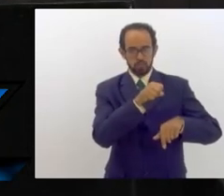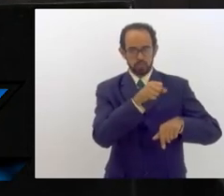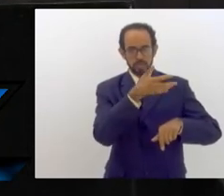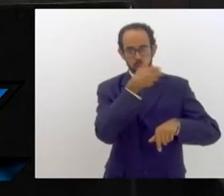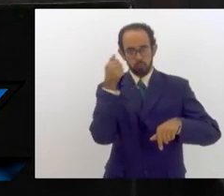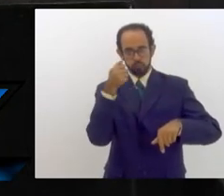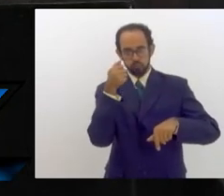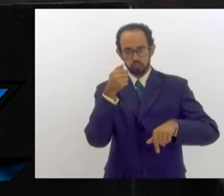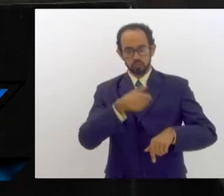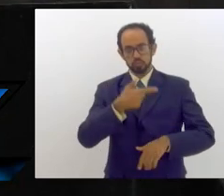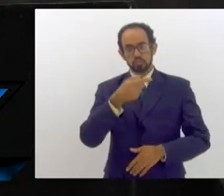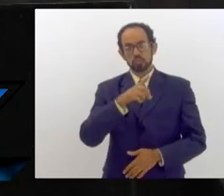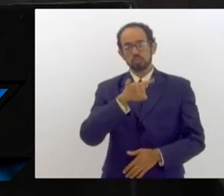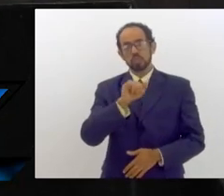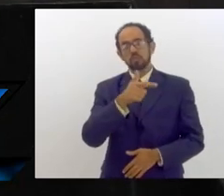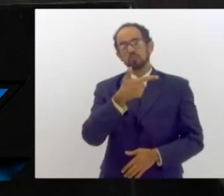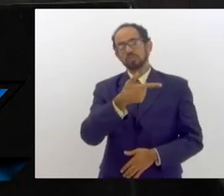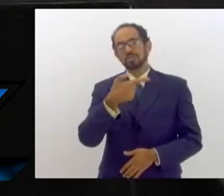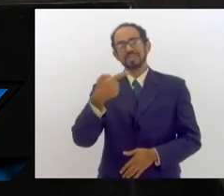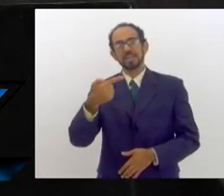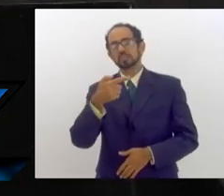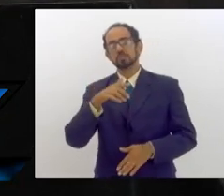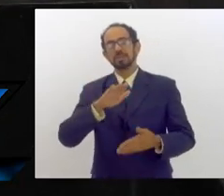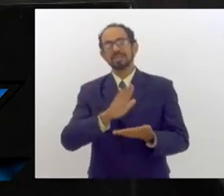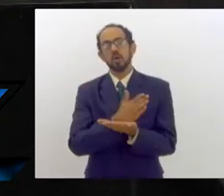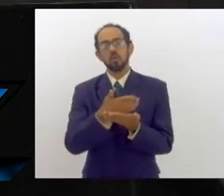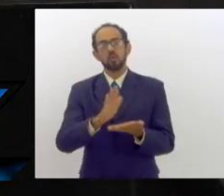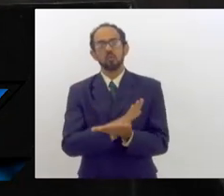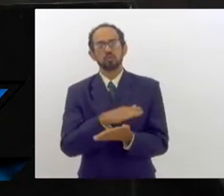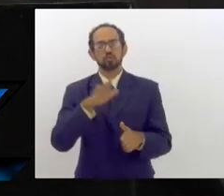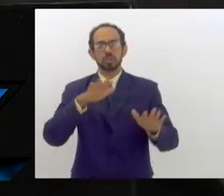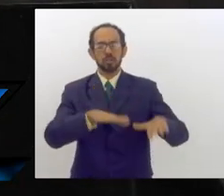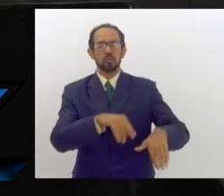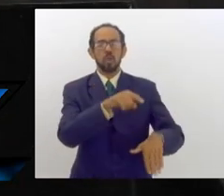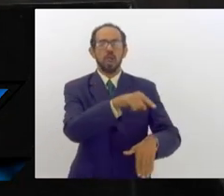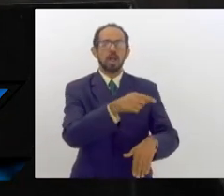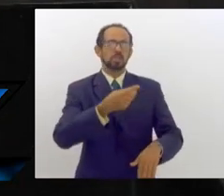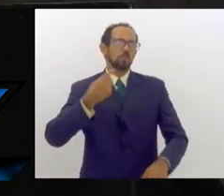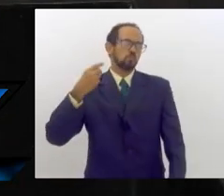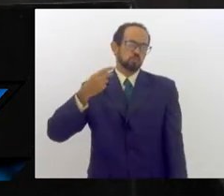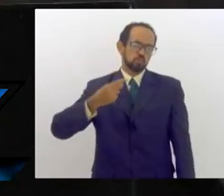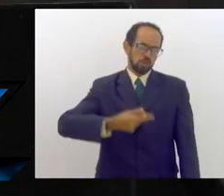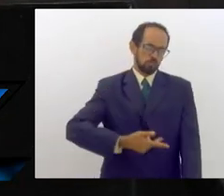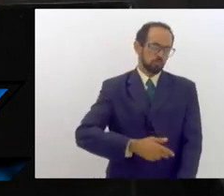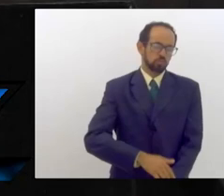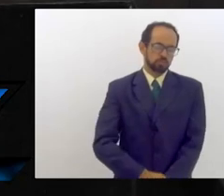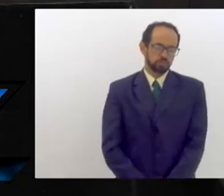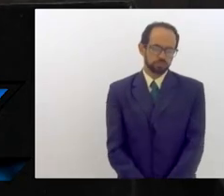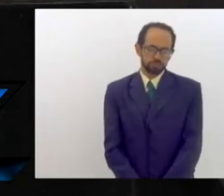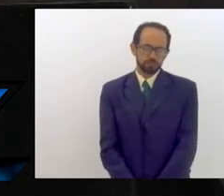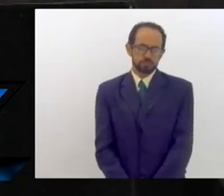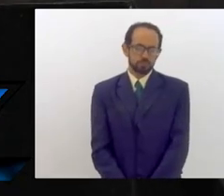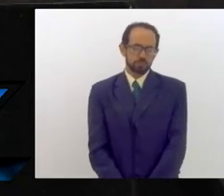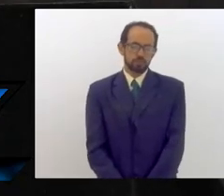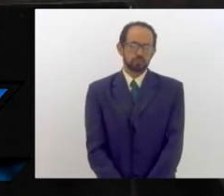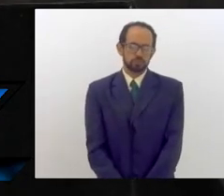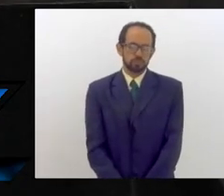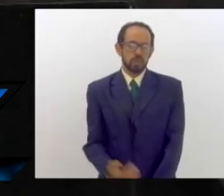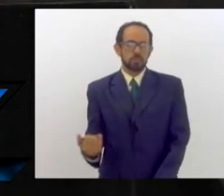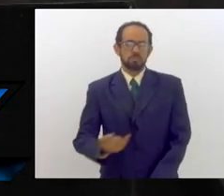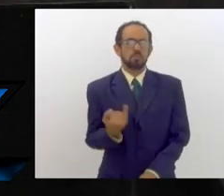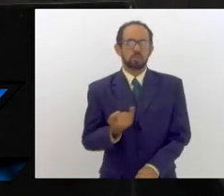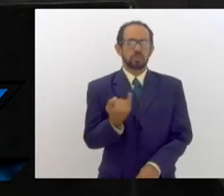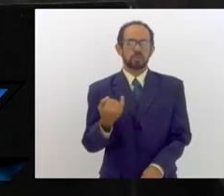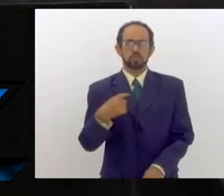e muitos desses Trabalhadores já estavam lá ali naquele espaço há um bom tempo então é necessário que nós